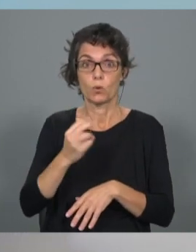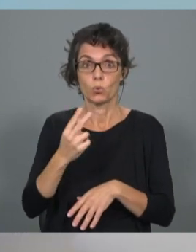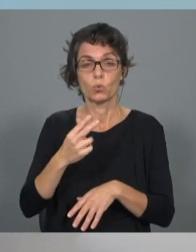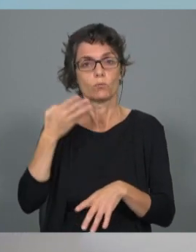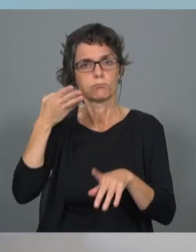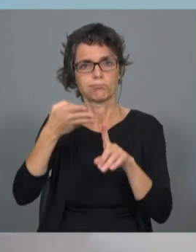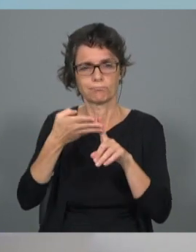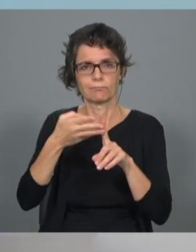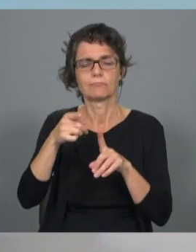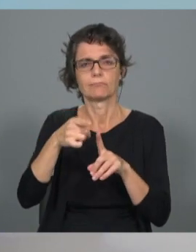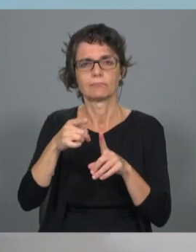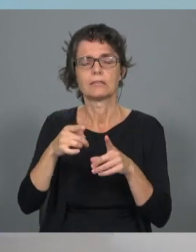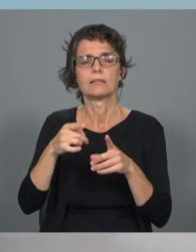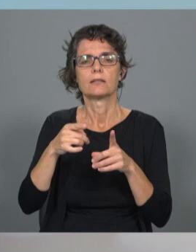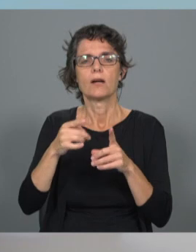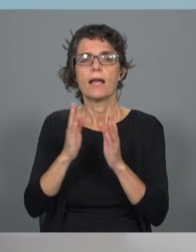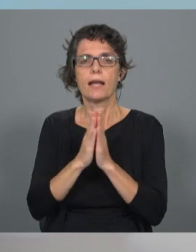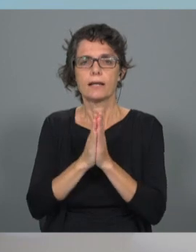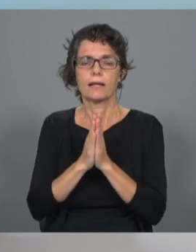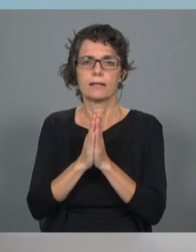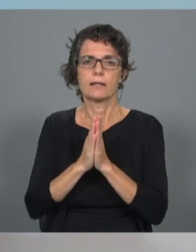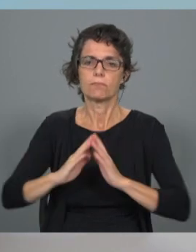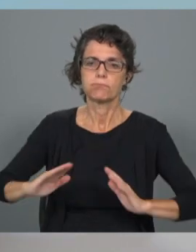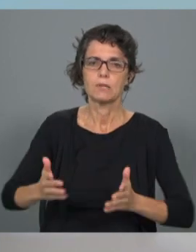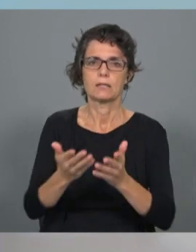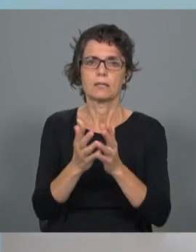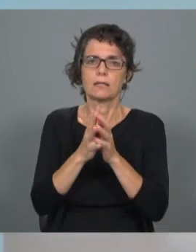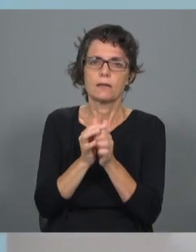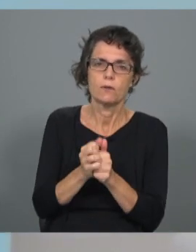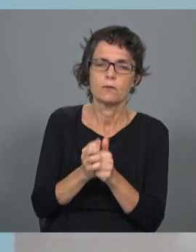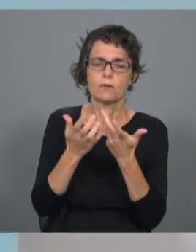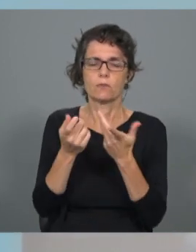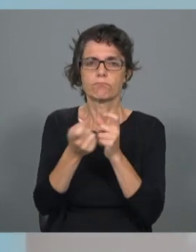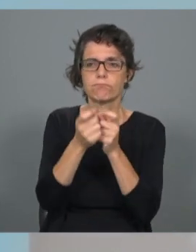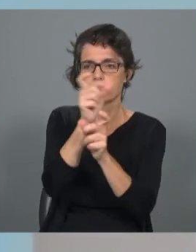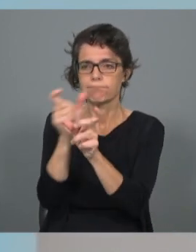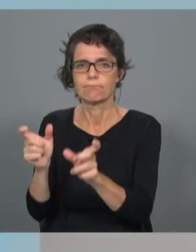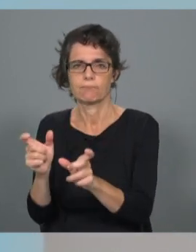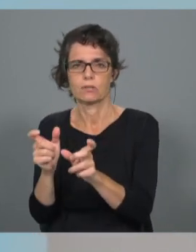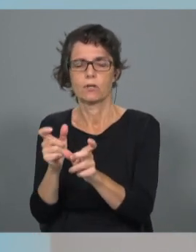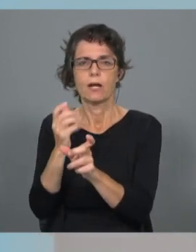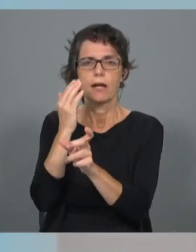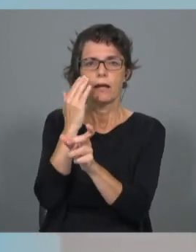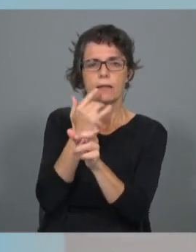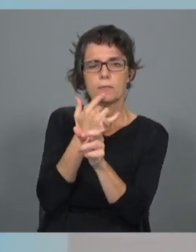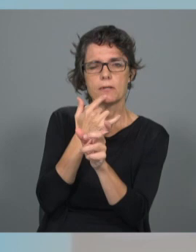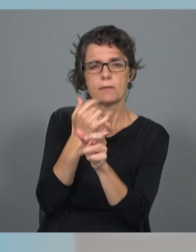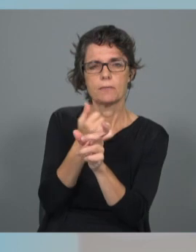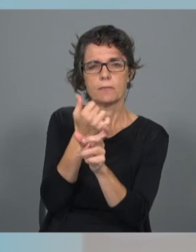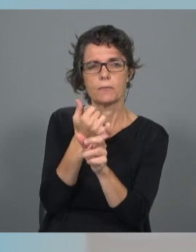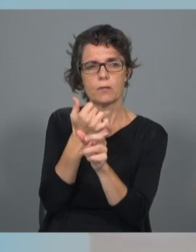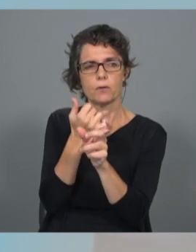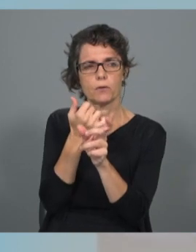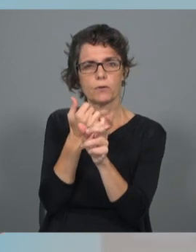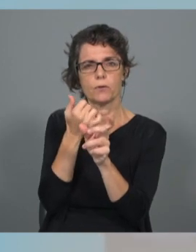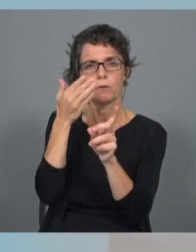mobiliza também em oração e em proximidade e em tentar perceber e aprender o que fazem os missionários. E uma missão que também